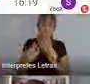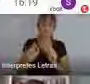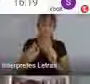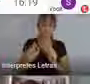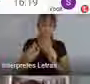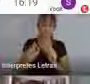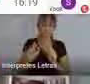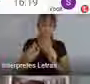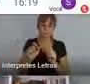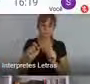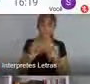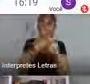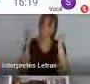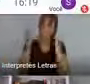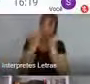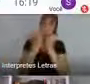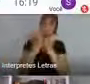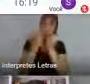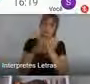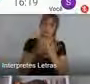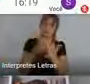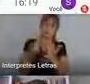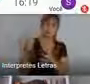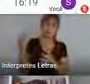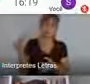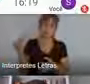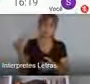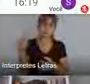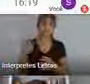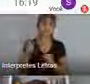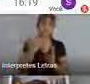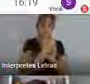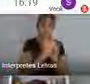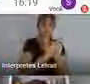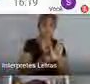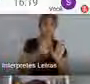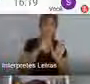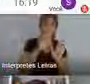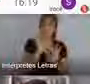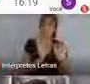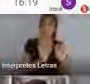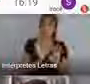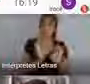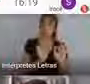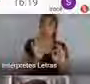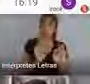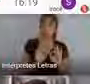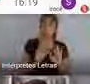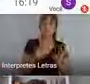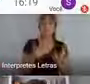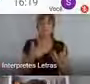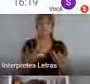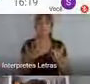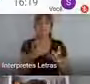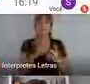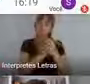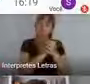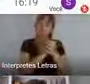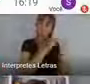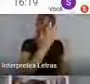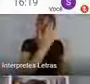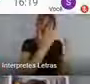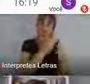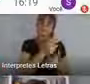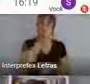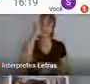desses eventos que têm acontecido, dessa programação que foi organizada, né, eu queria mesmo parabenizá-lo e as demais